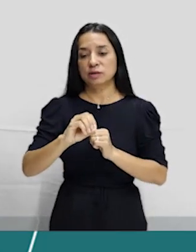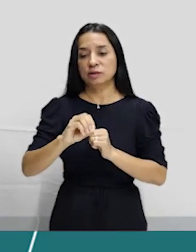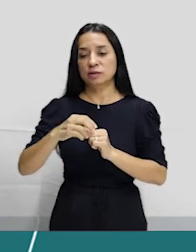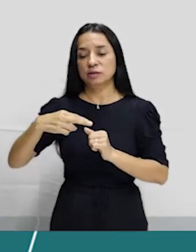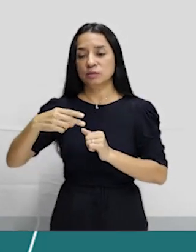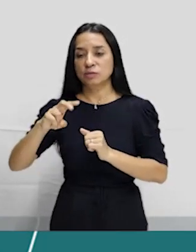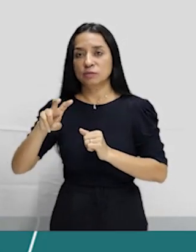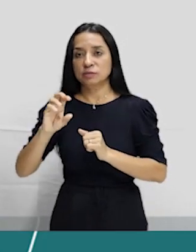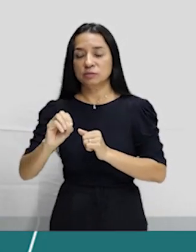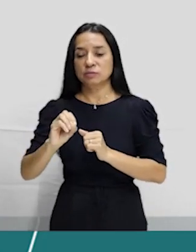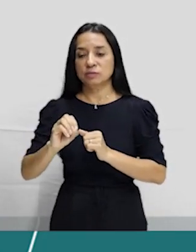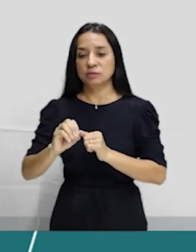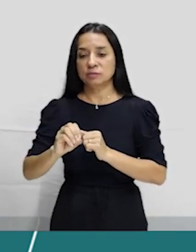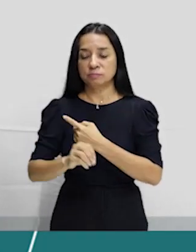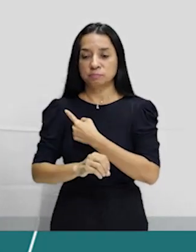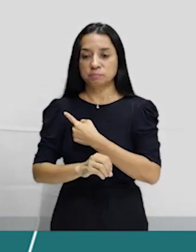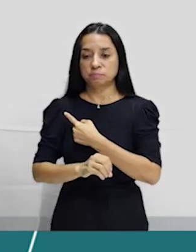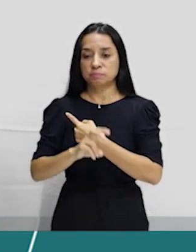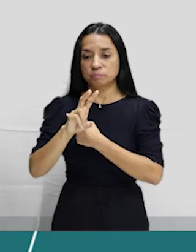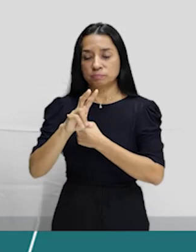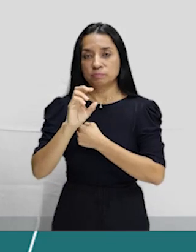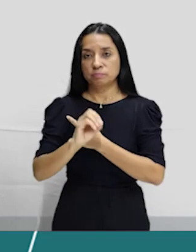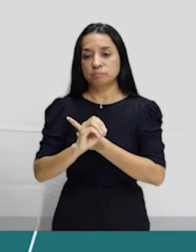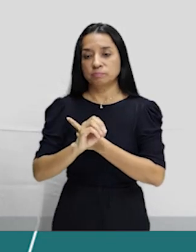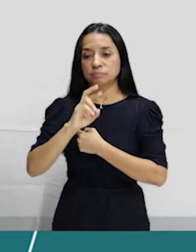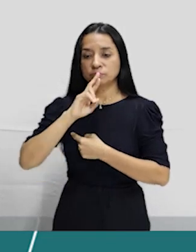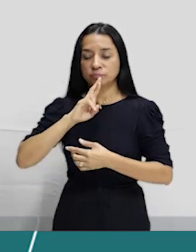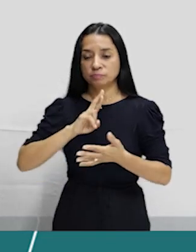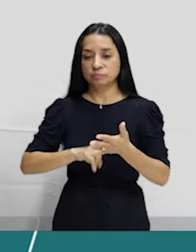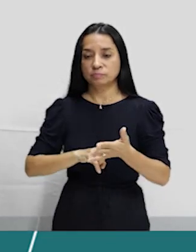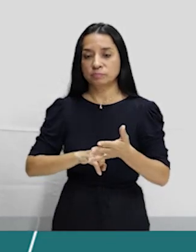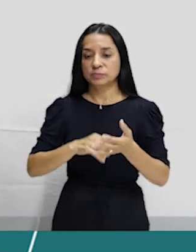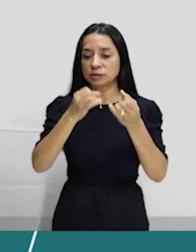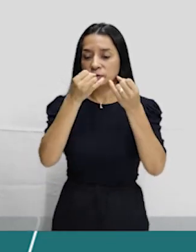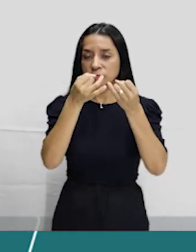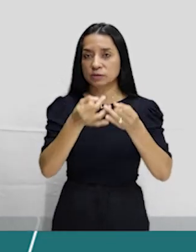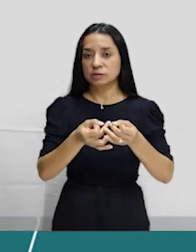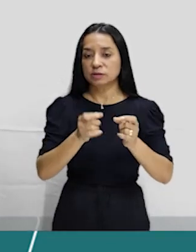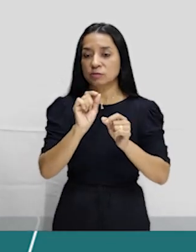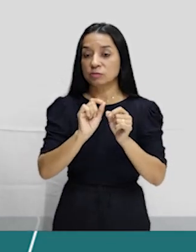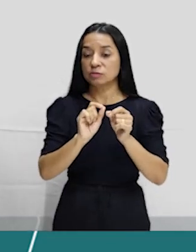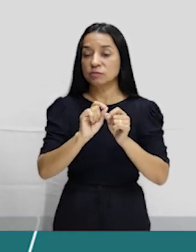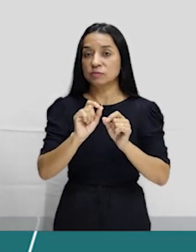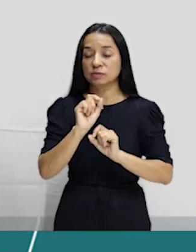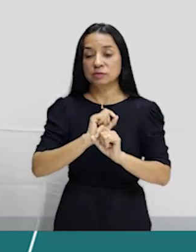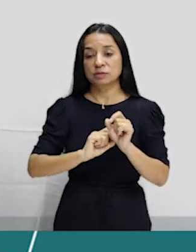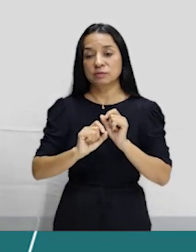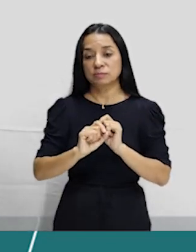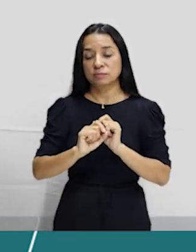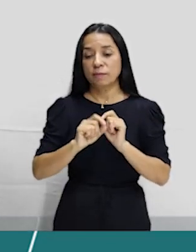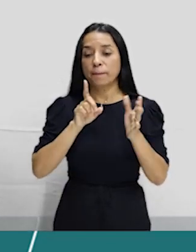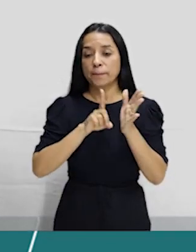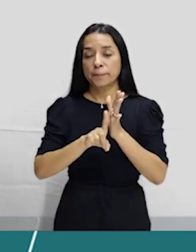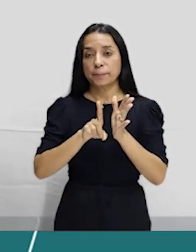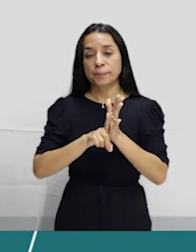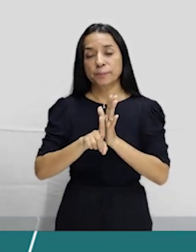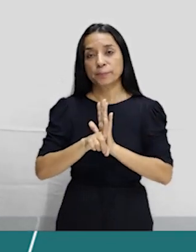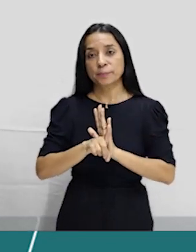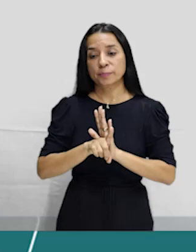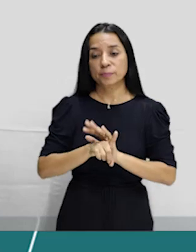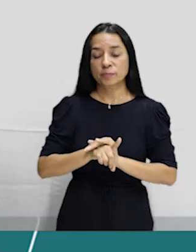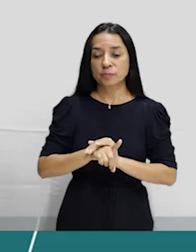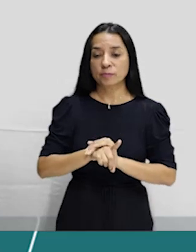50 já é o nosso gabarito, tá? Aqui, como eu te disse, o comentário que eu fiz foi caso a pergunta